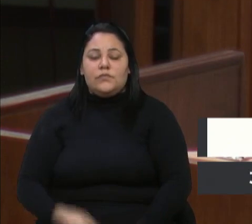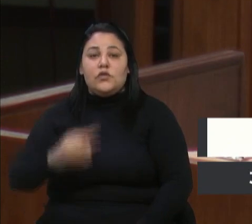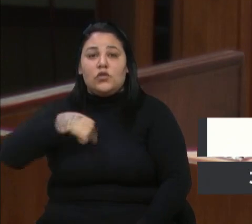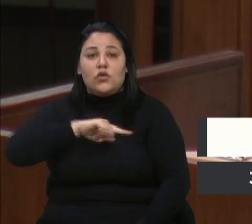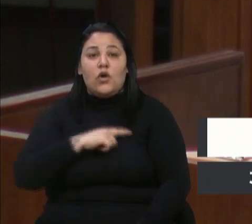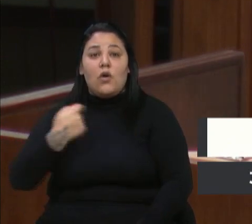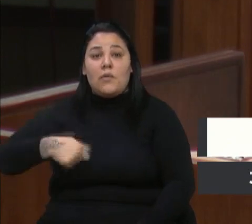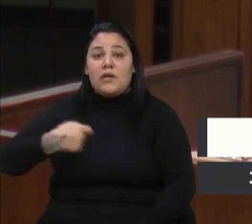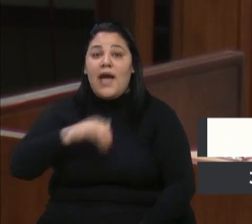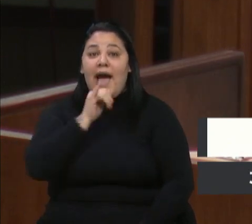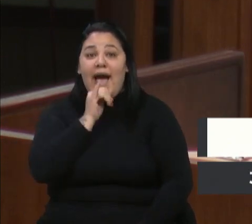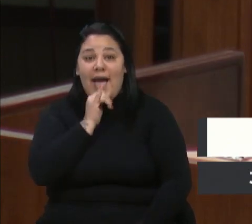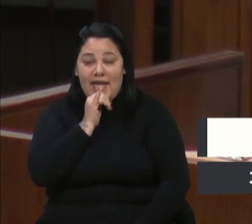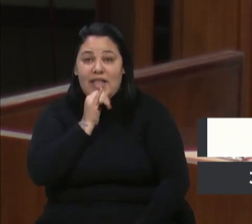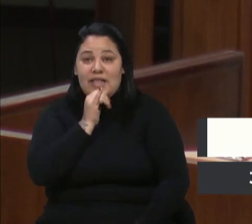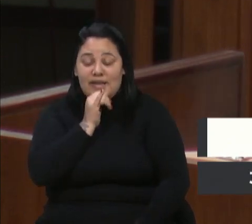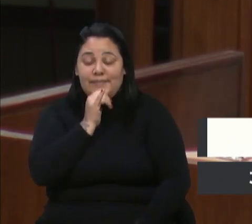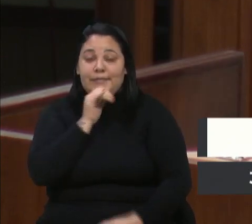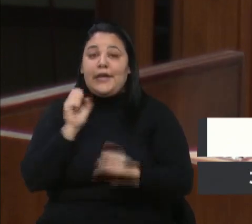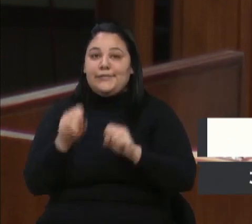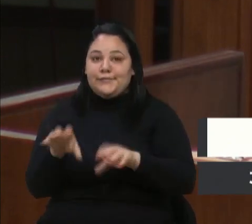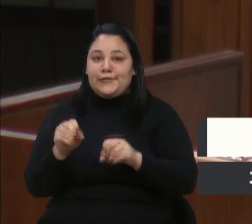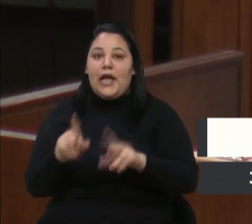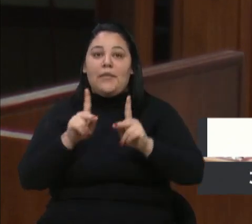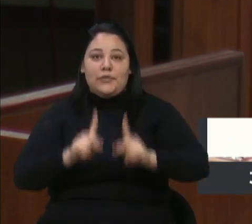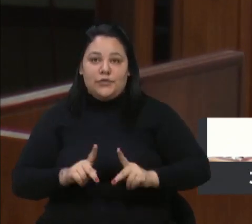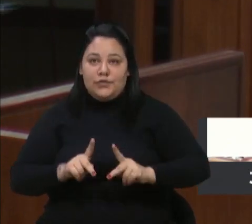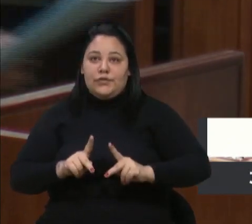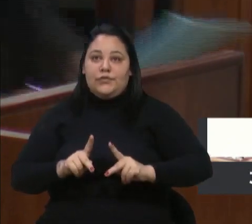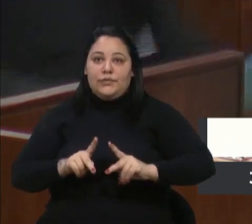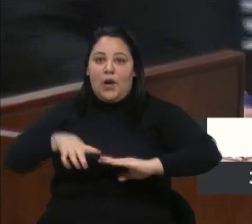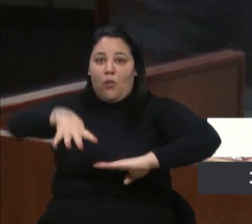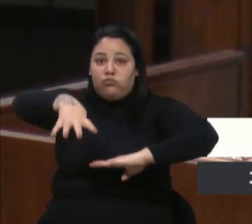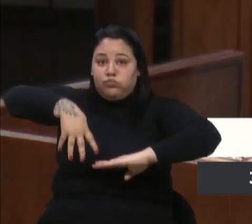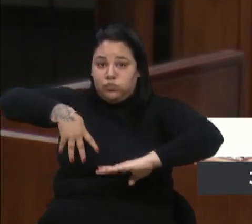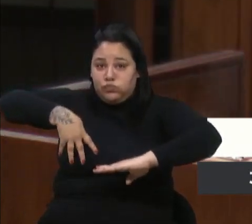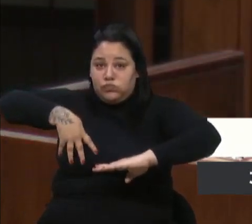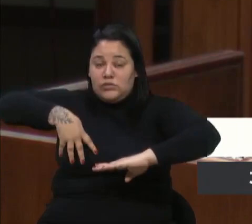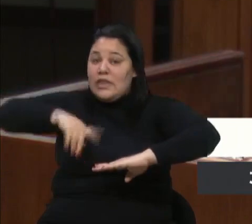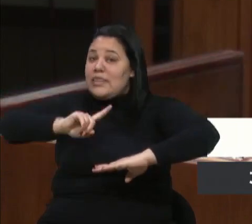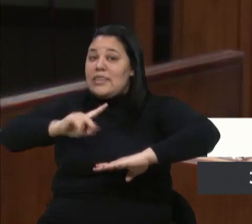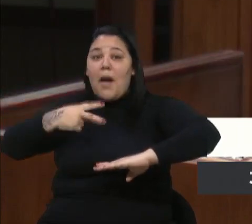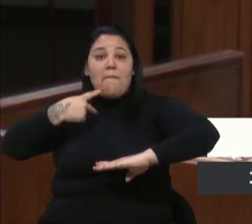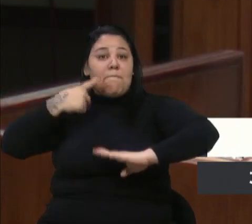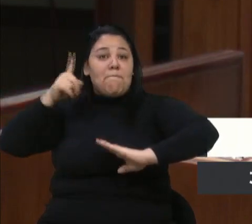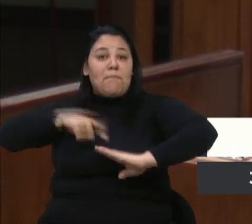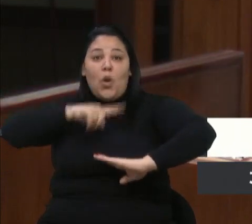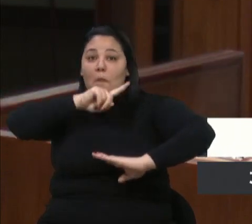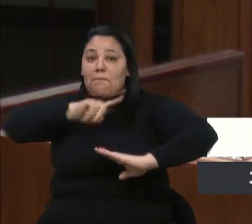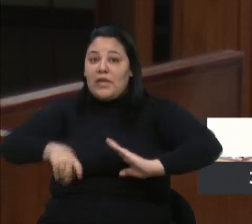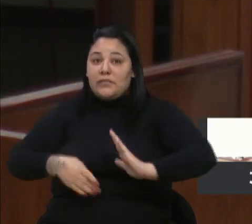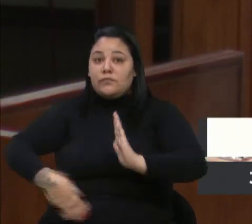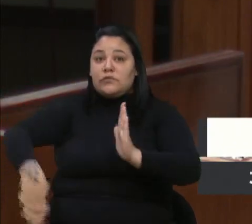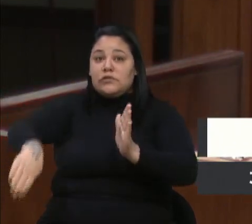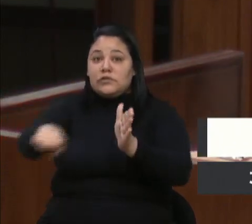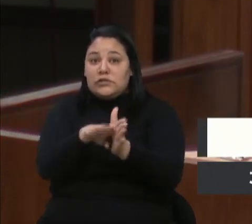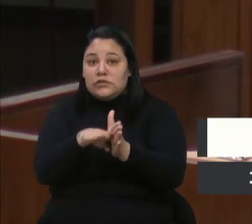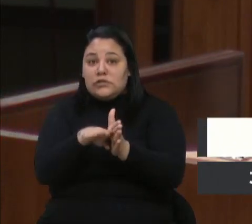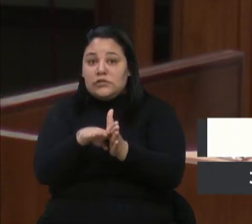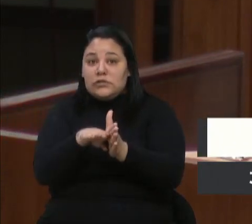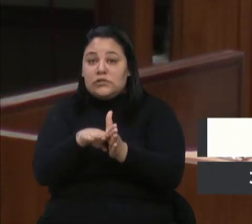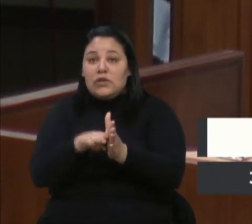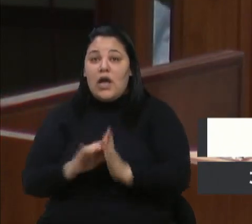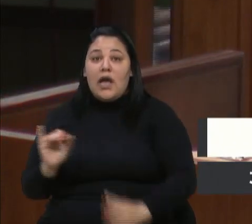precisamos ainda educar o nosso povo de que faixa de pedestre não é local de estacionar, né? Então, é muito importante